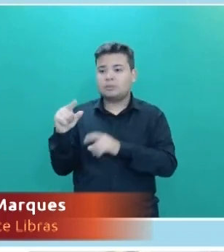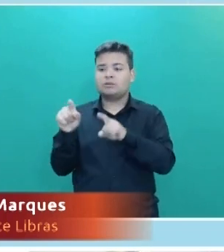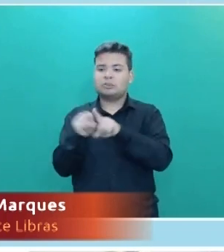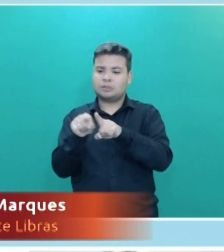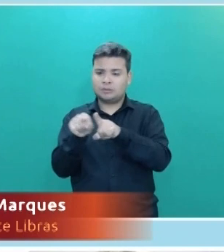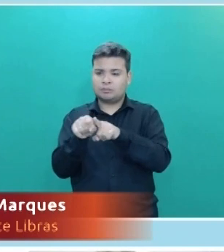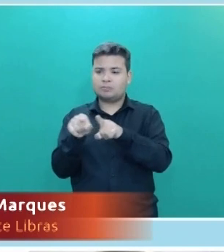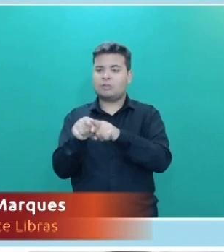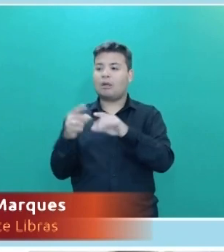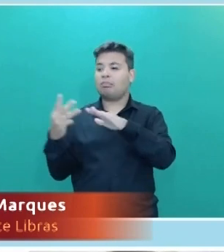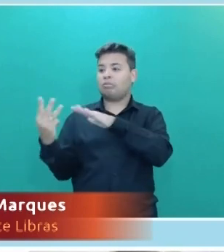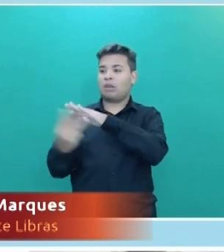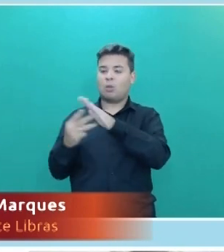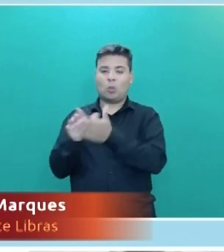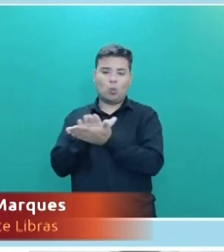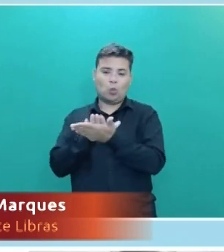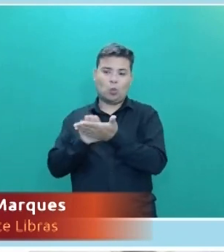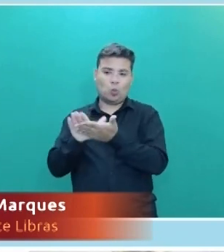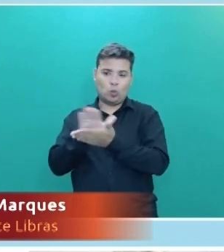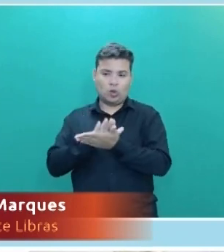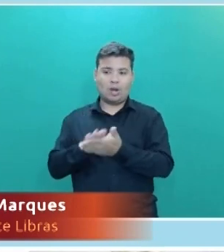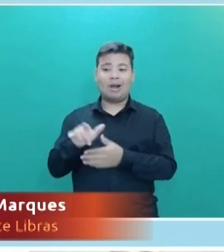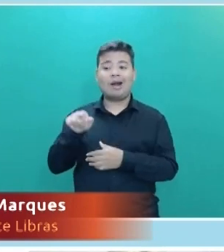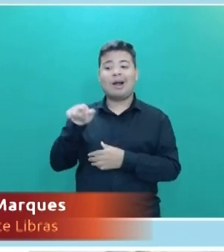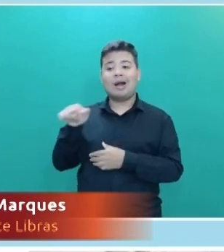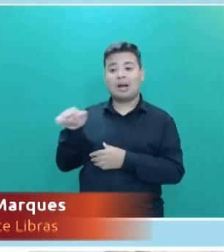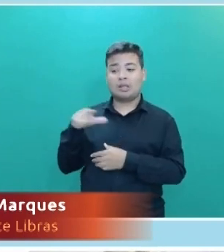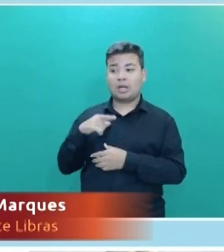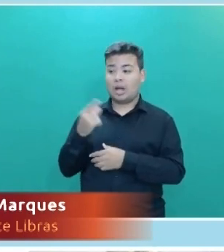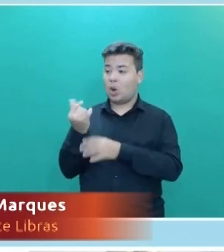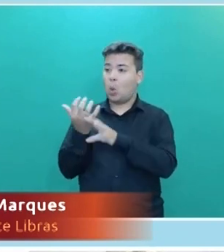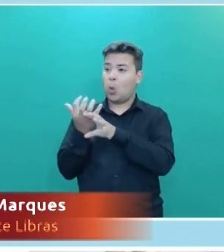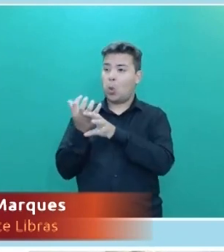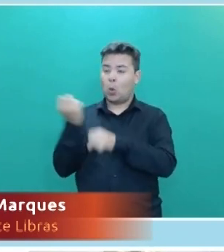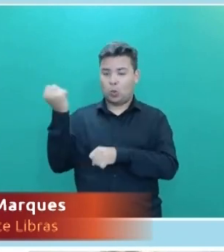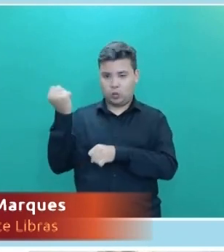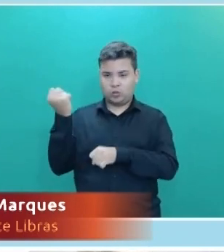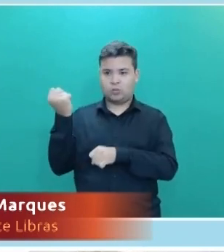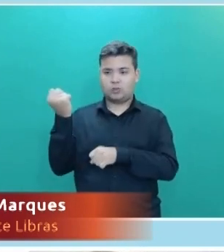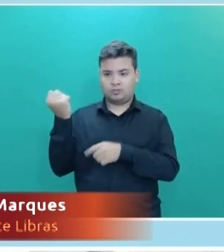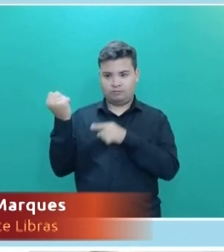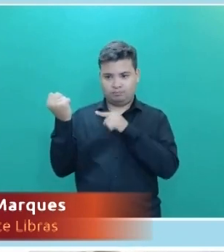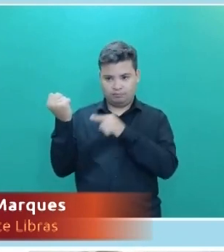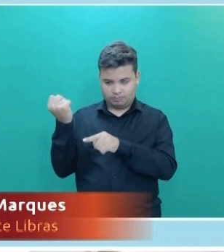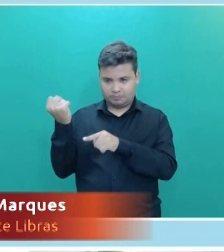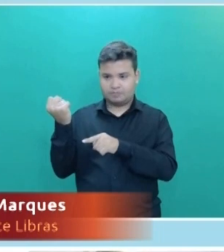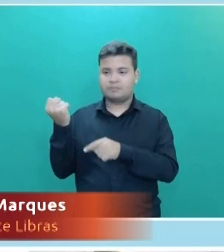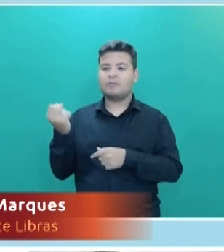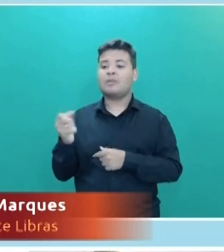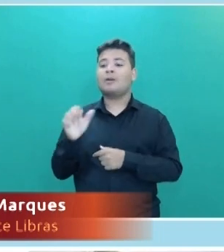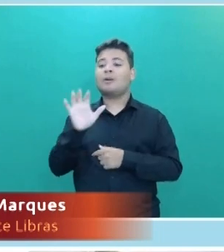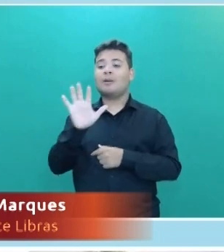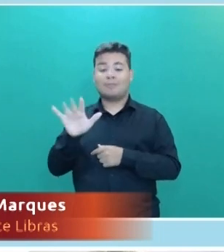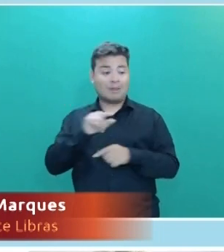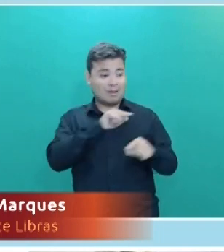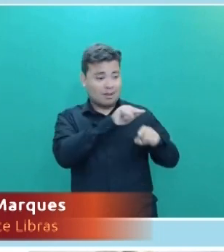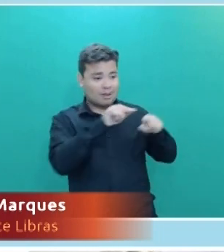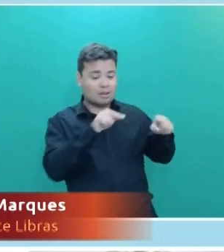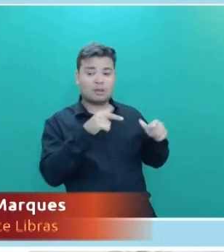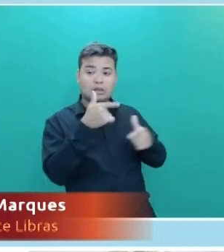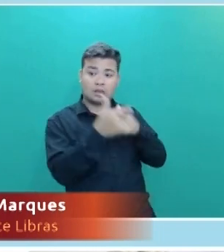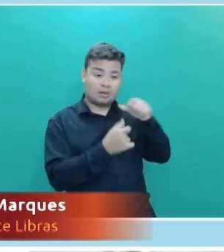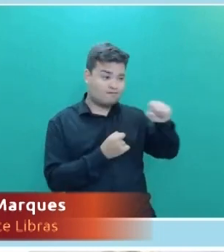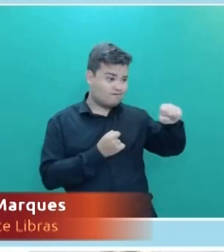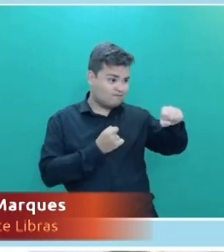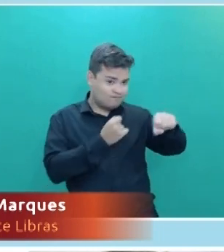atividade fim, ela tem um lucro X. Quem tem esse comportamento tem um lucro